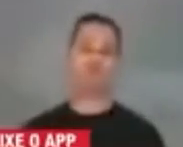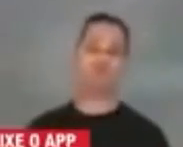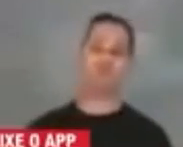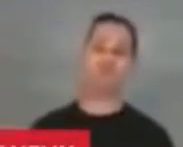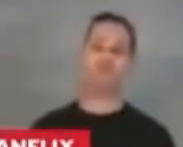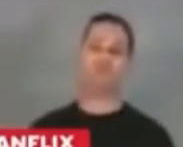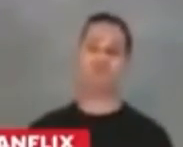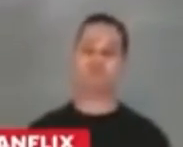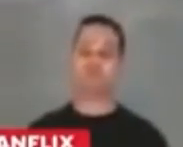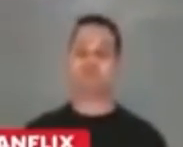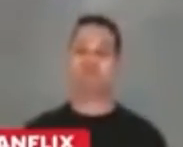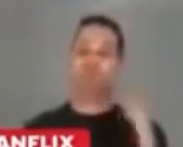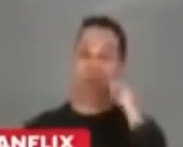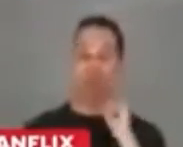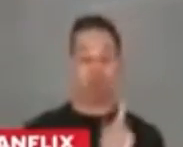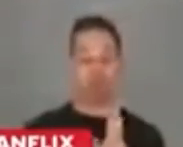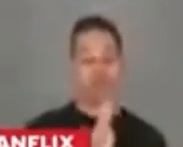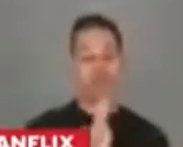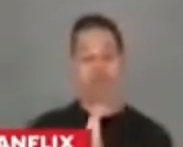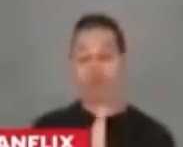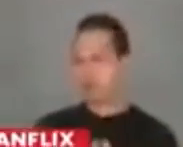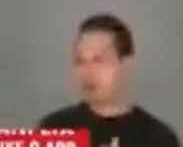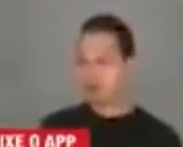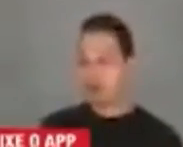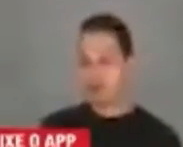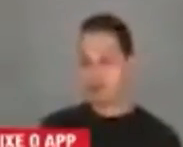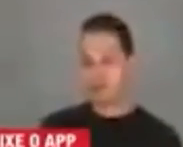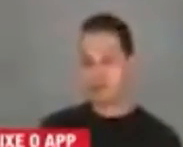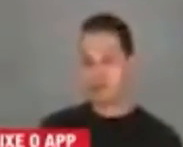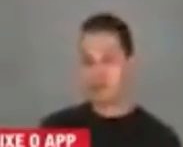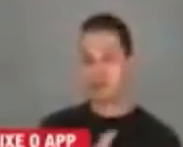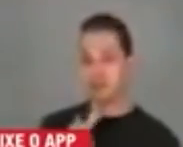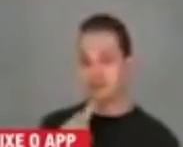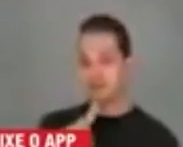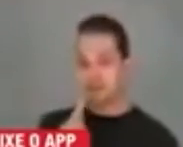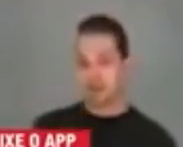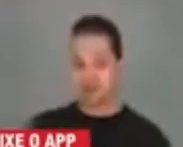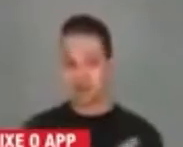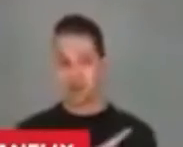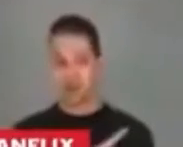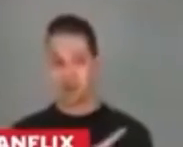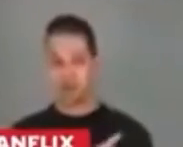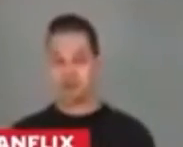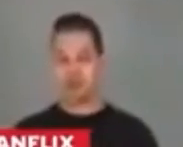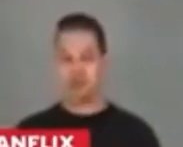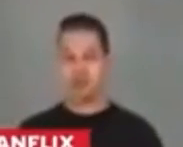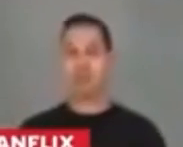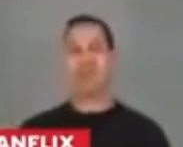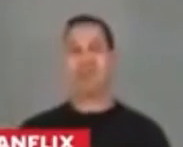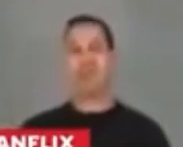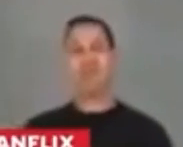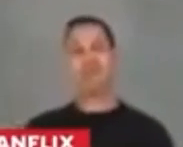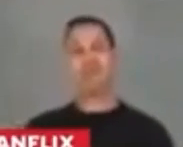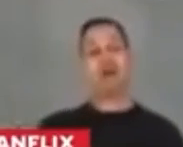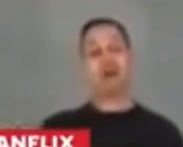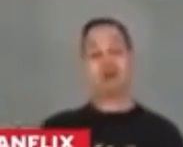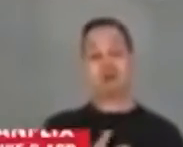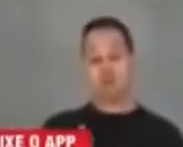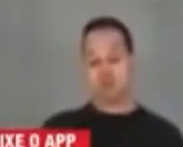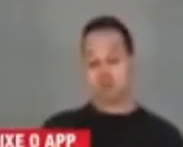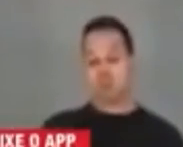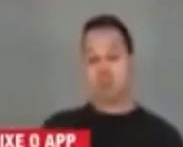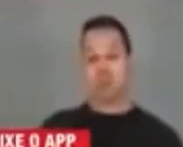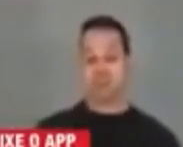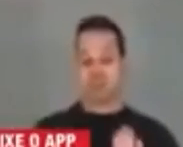A depoente quer responder sobre e um a pouco Boeta. Mais. Ela queria falar alguma coisa. A ali questão sobre a é, o mesmo que cobrou aqui licitação